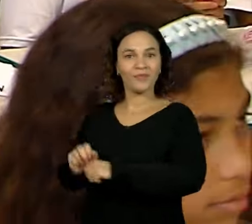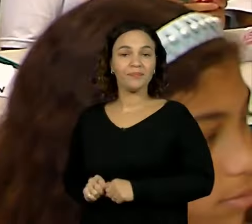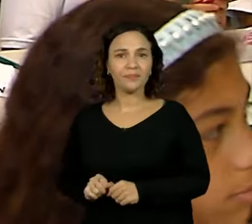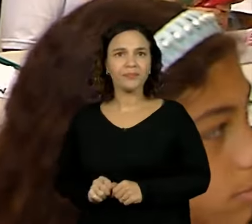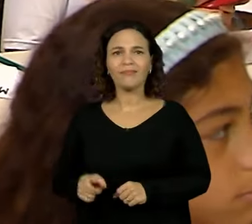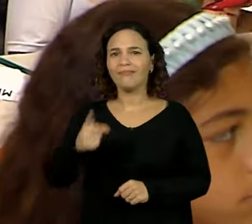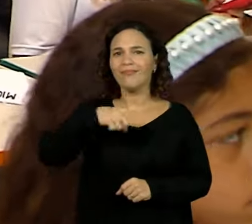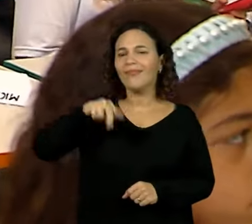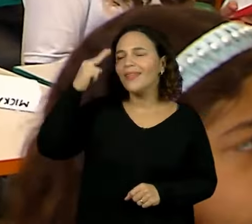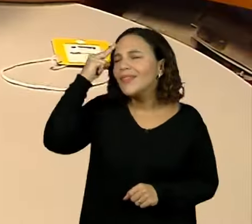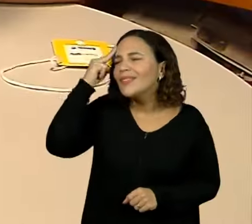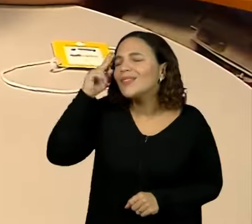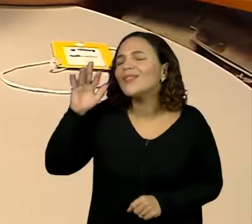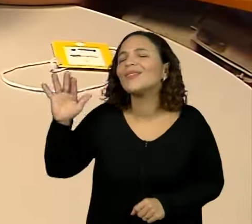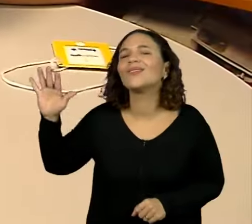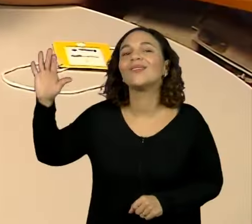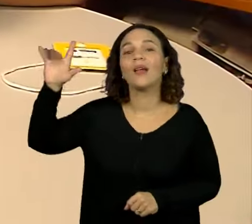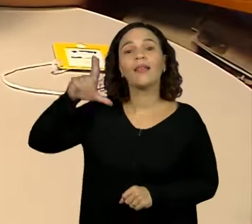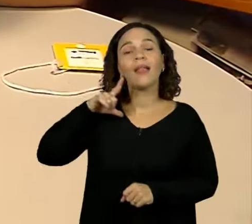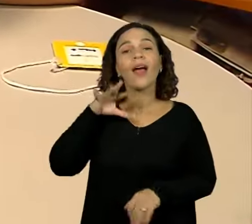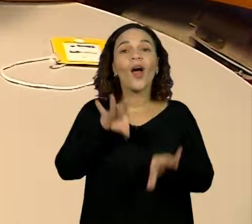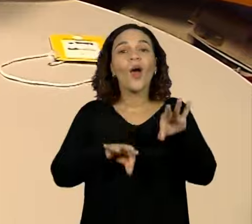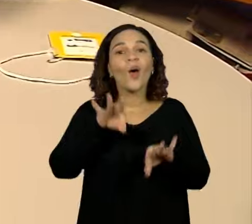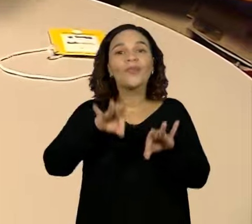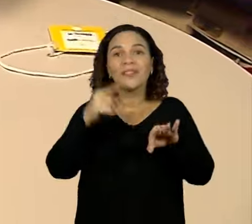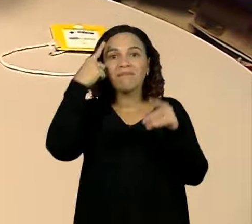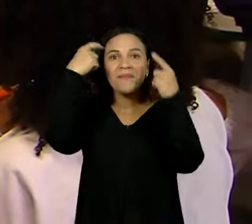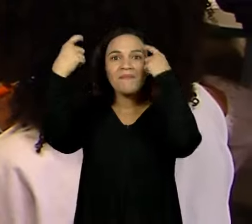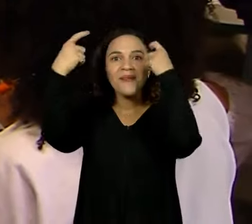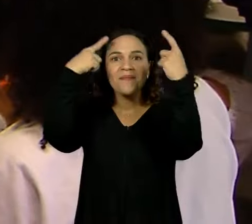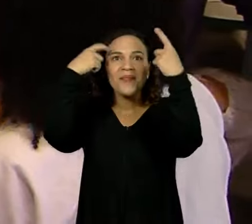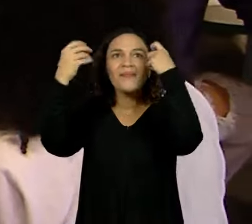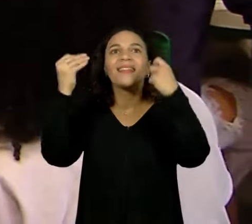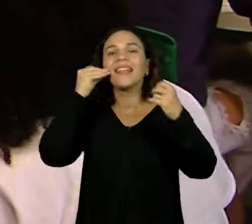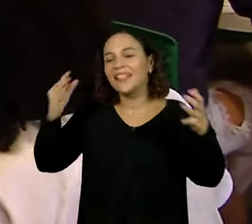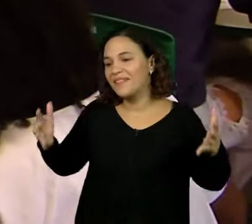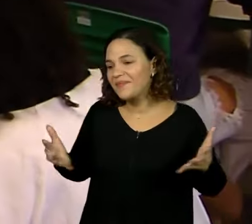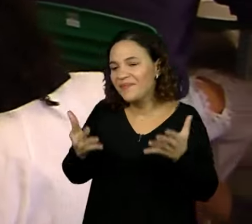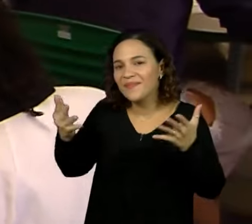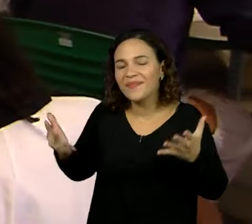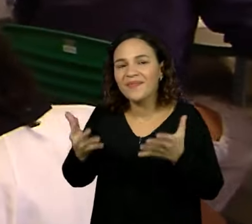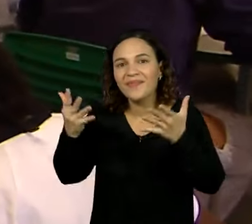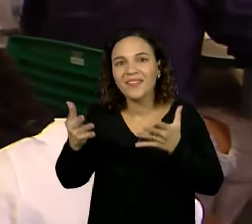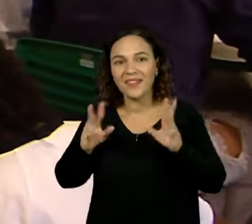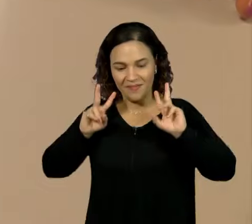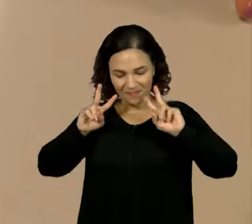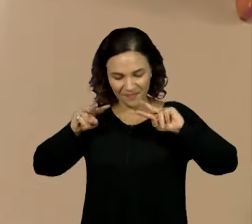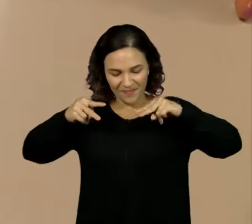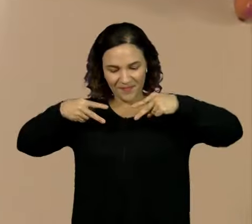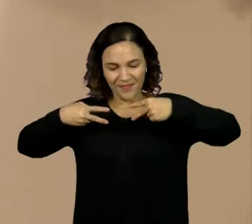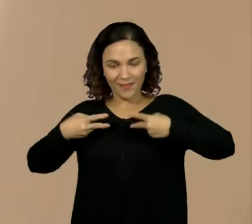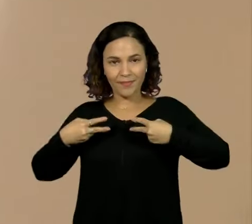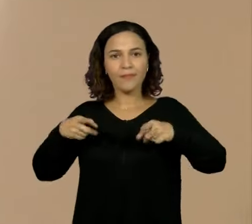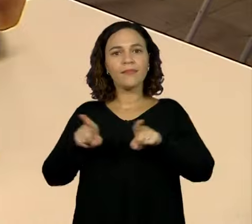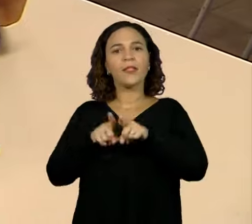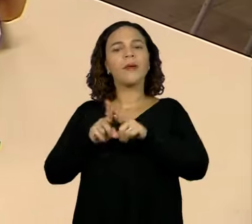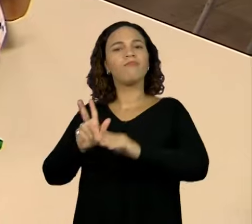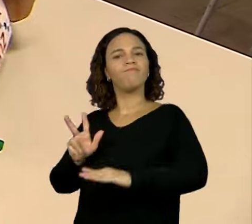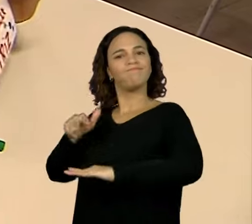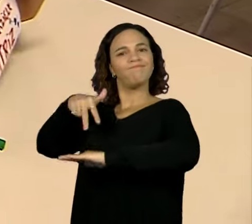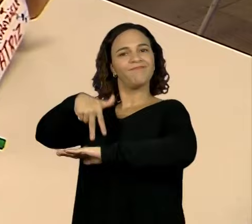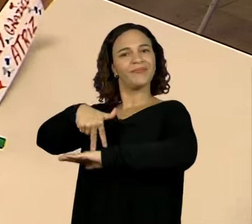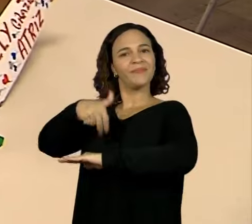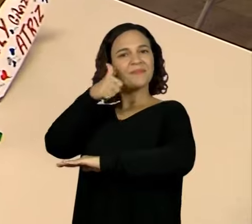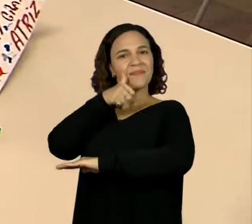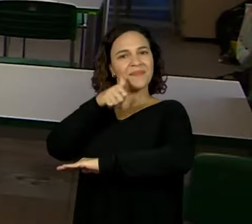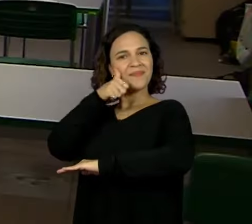sonhos, participam de uma oficina de criatividade que busca desenvolver o autoconhecimento e o protagonismo